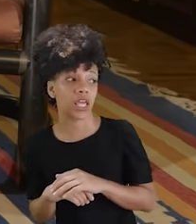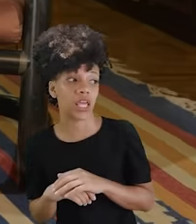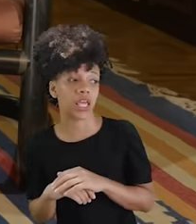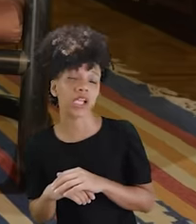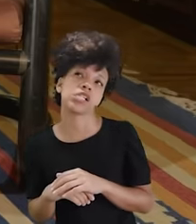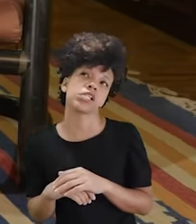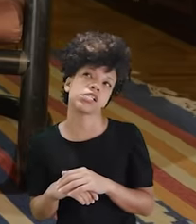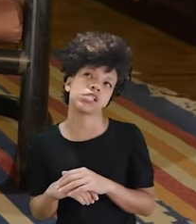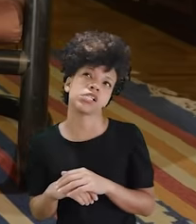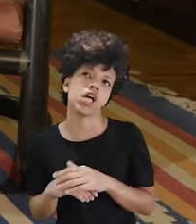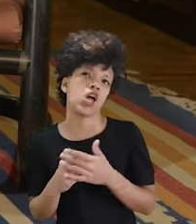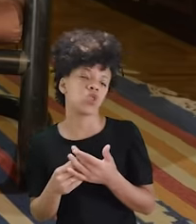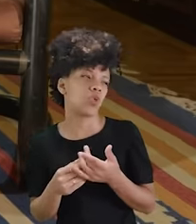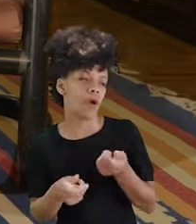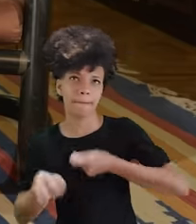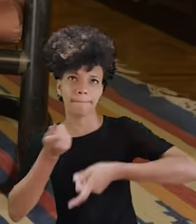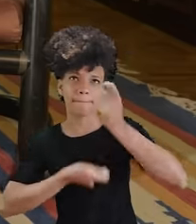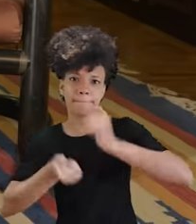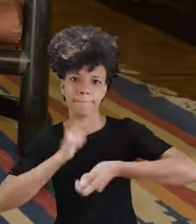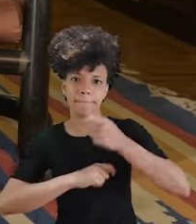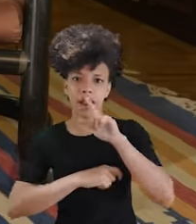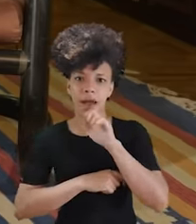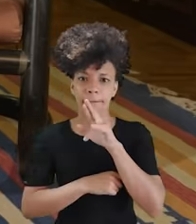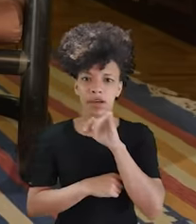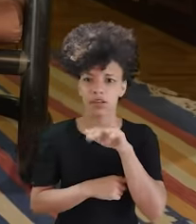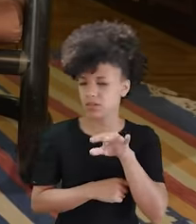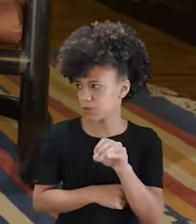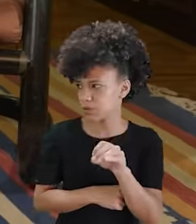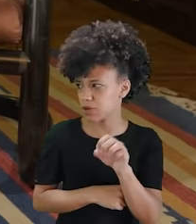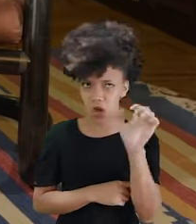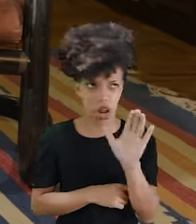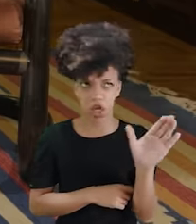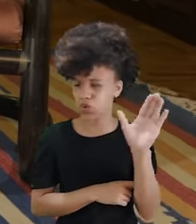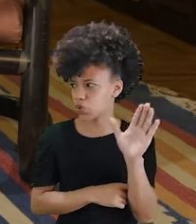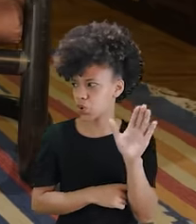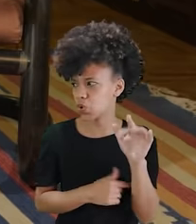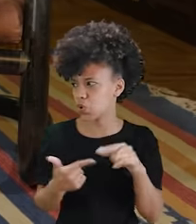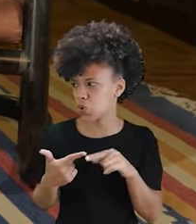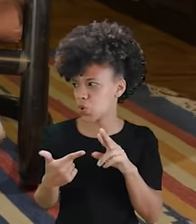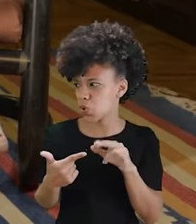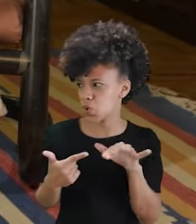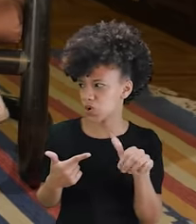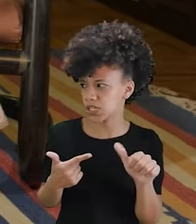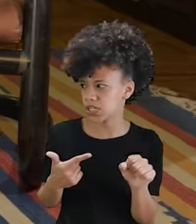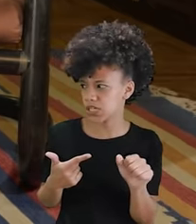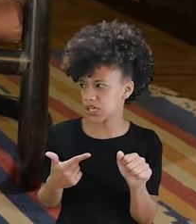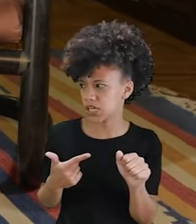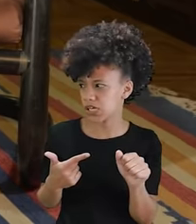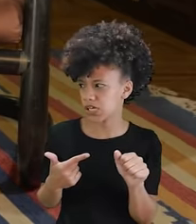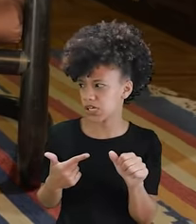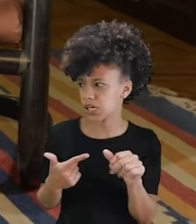para um uma lá barista dela povo meu a Rússia